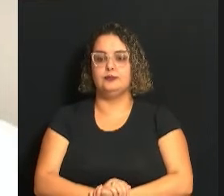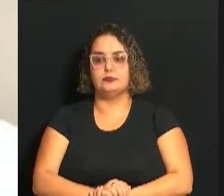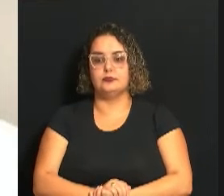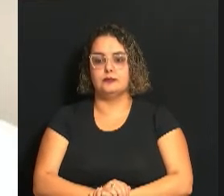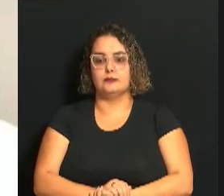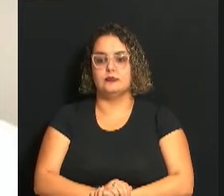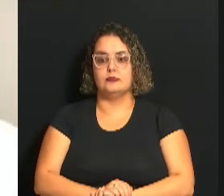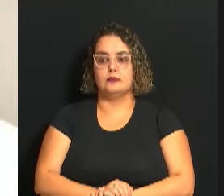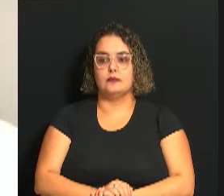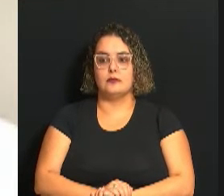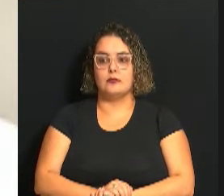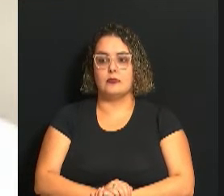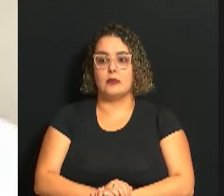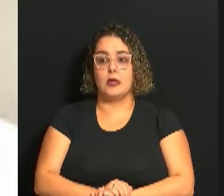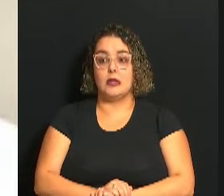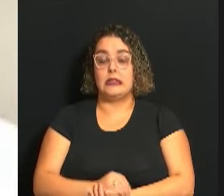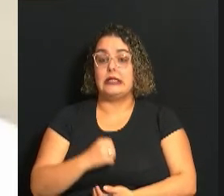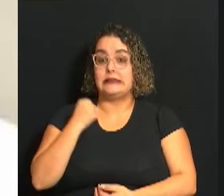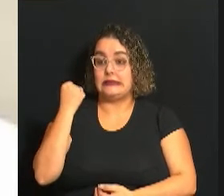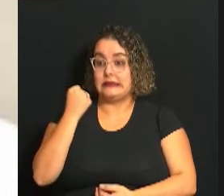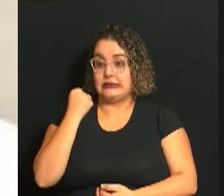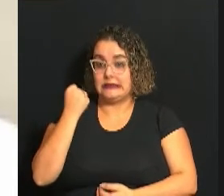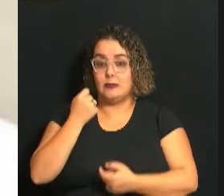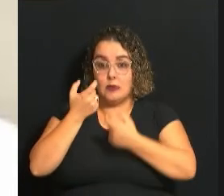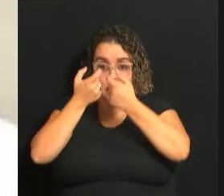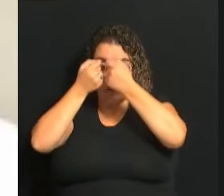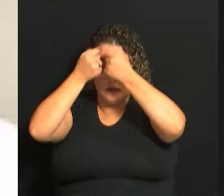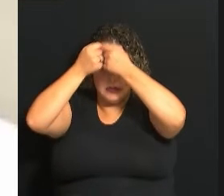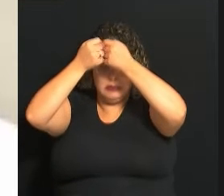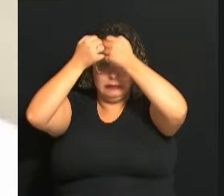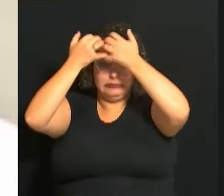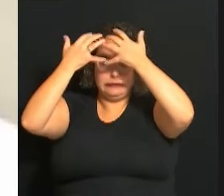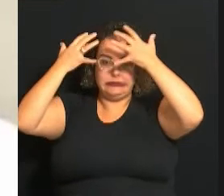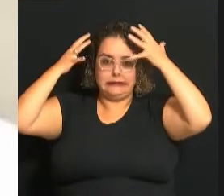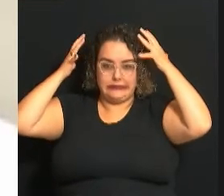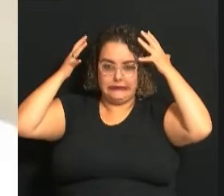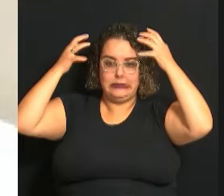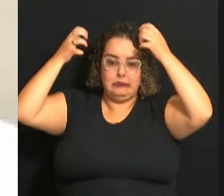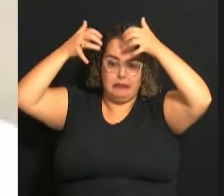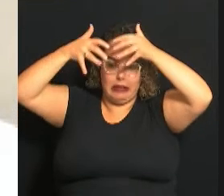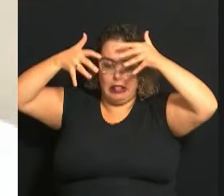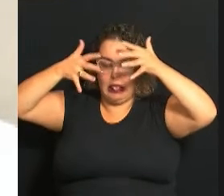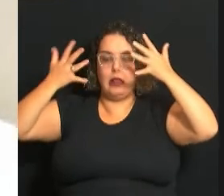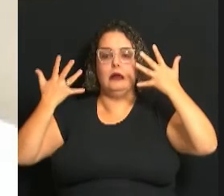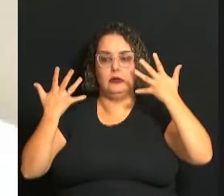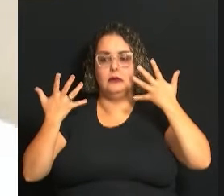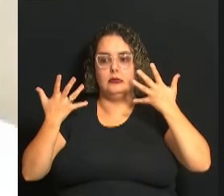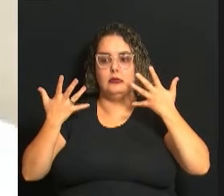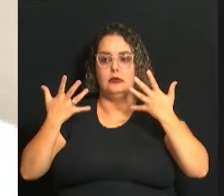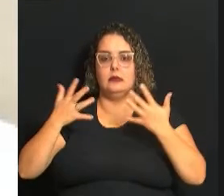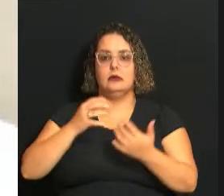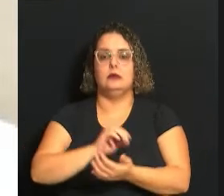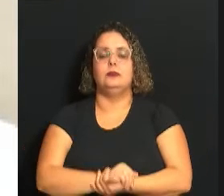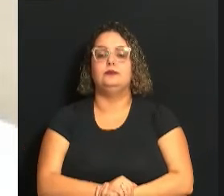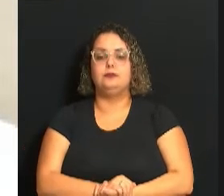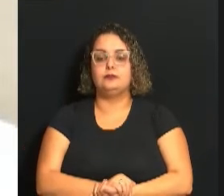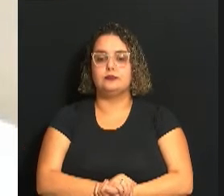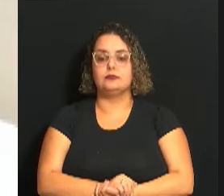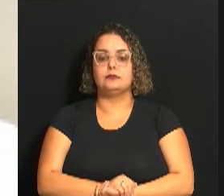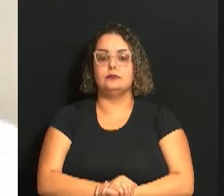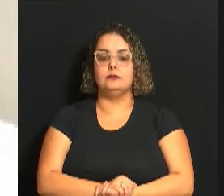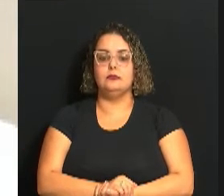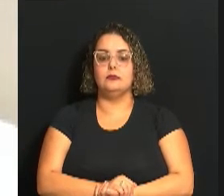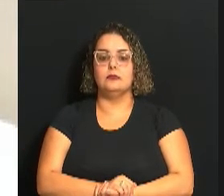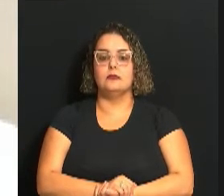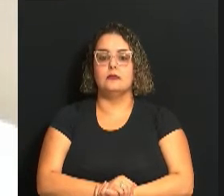do tamanho, da gravidade, né, que o tumor já estava, a expansão que ele já tinha, a dimensão que ele tinha atingido,